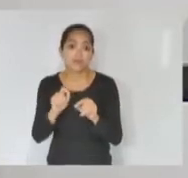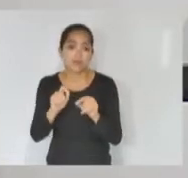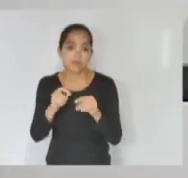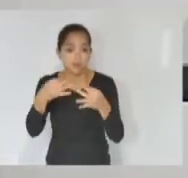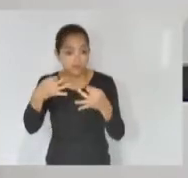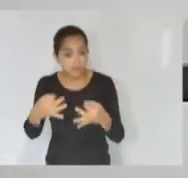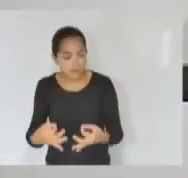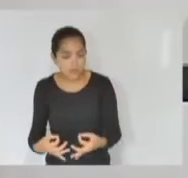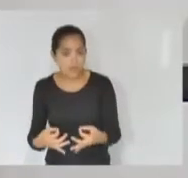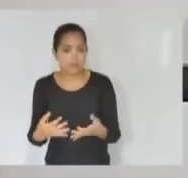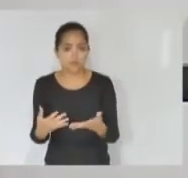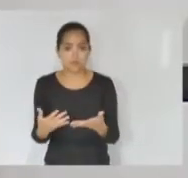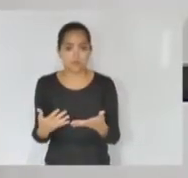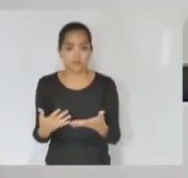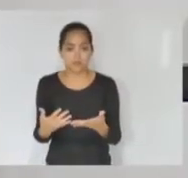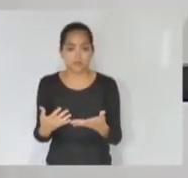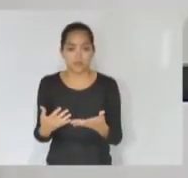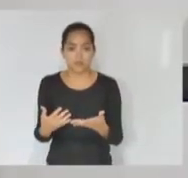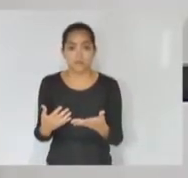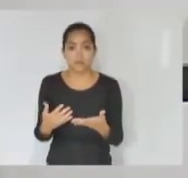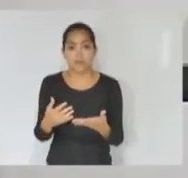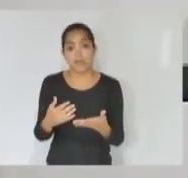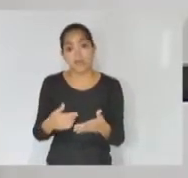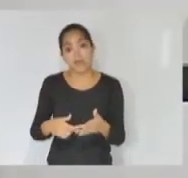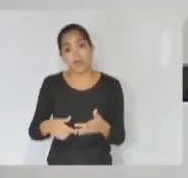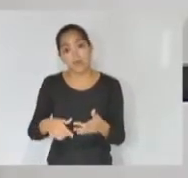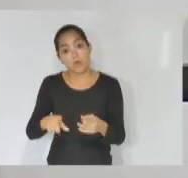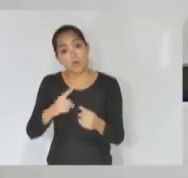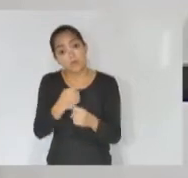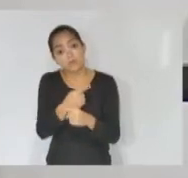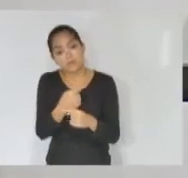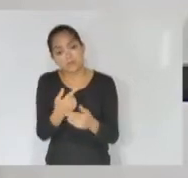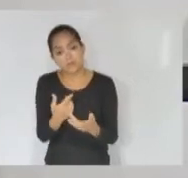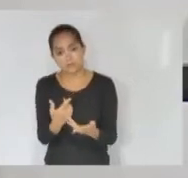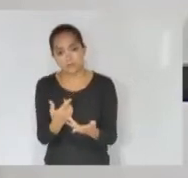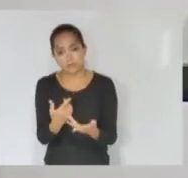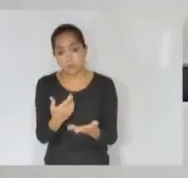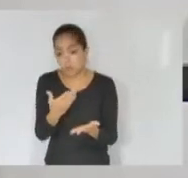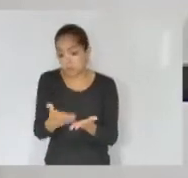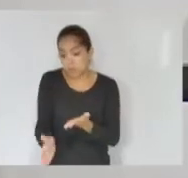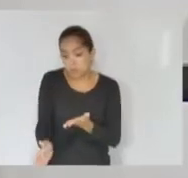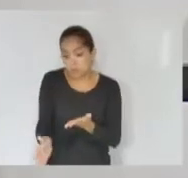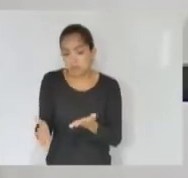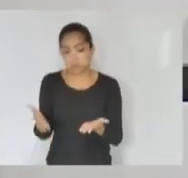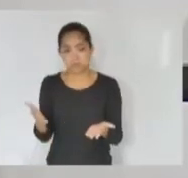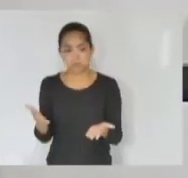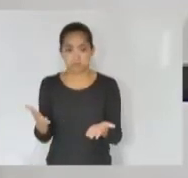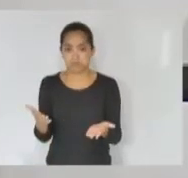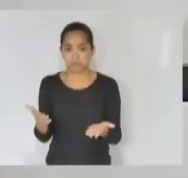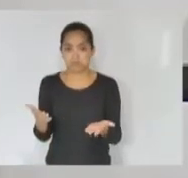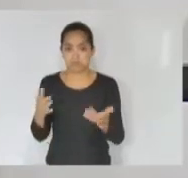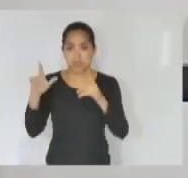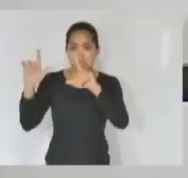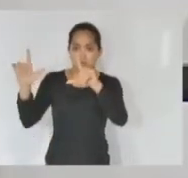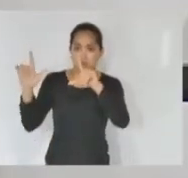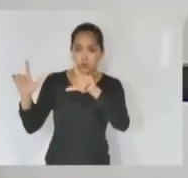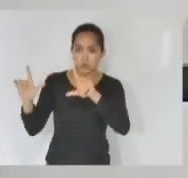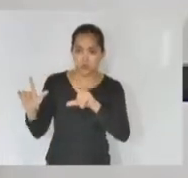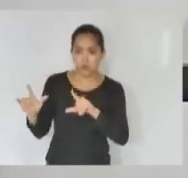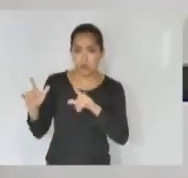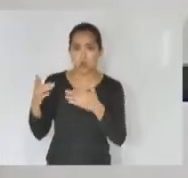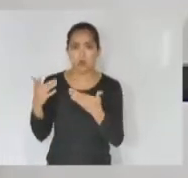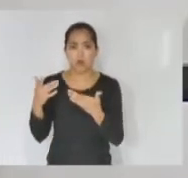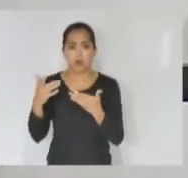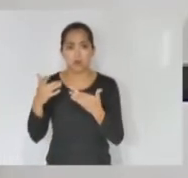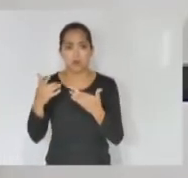eleitoral ou nada disso. Pelo contrário, é provável até que ele perca. Ele vai sair em outdoor, ele vai ser falado pelo